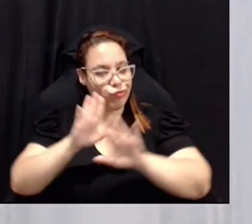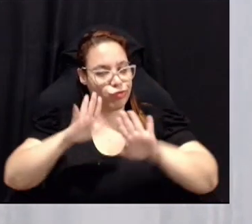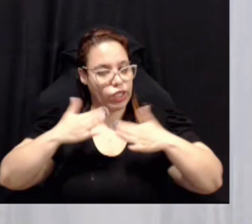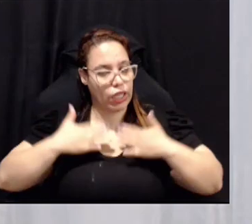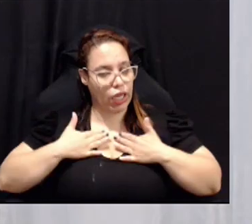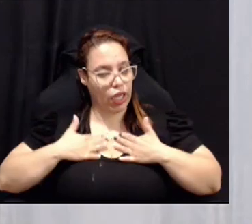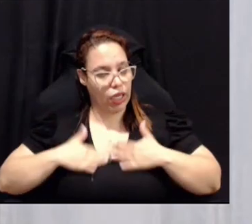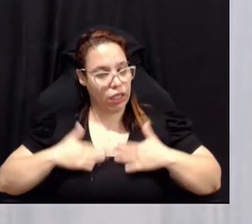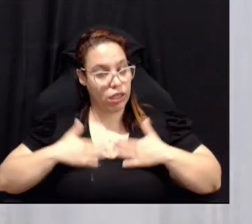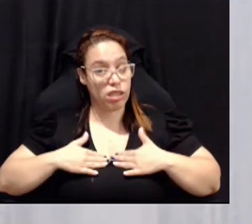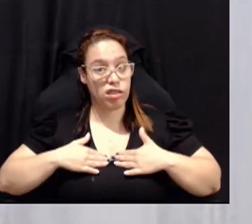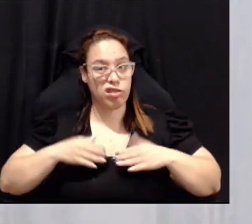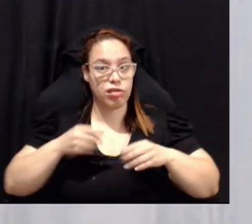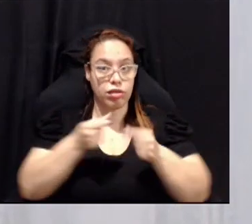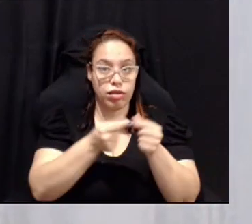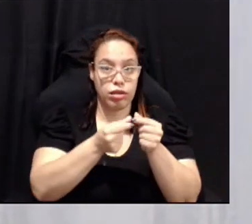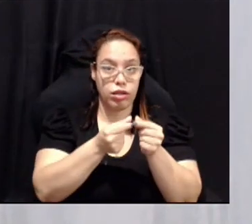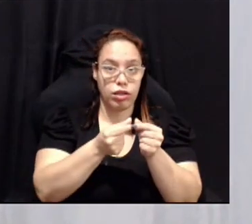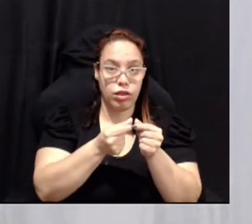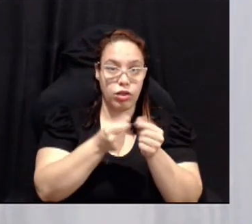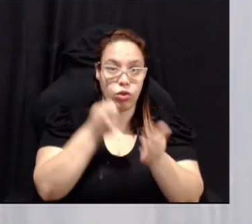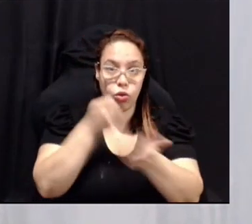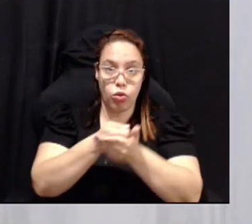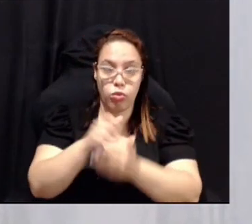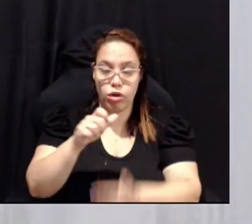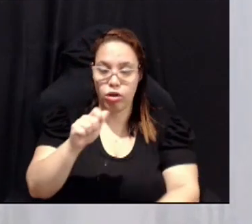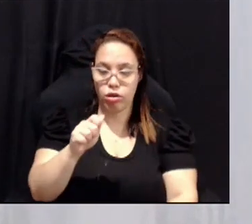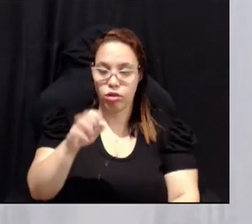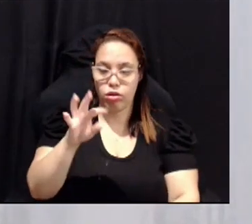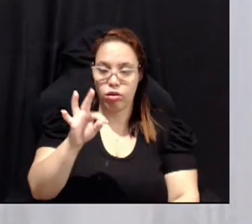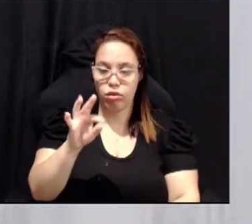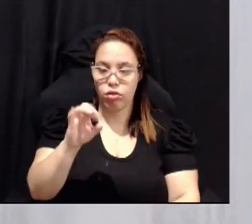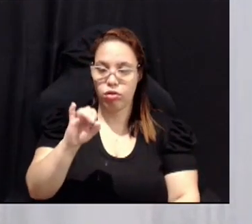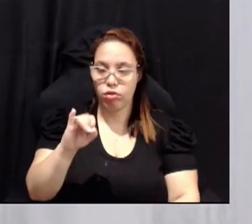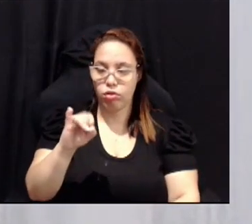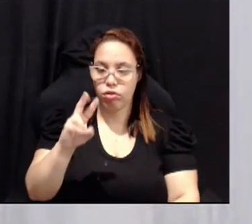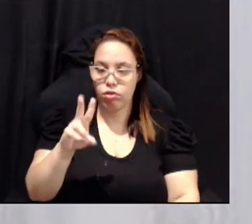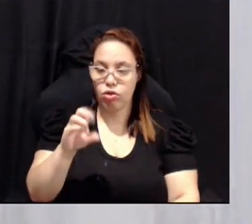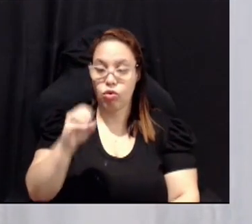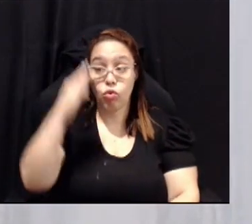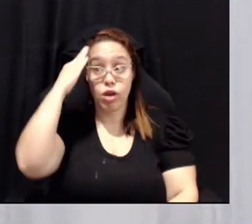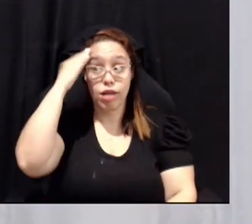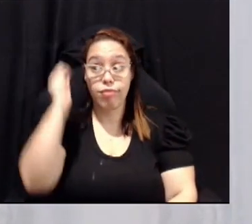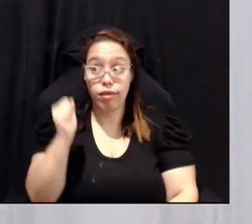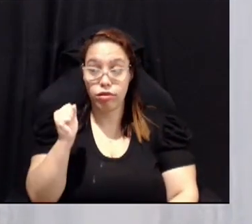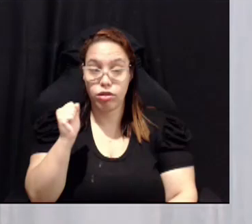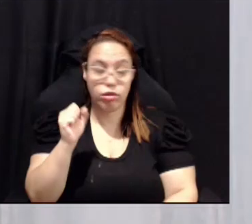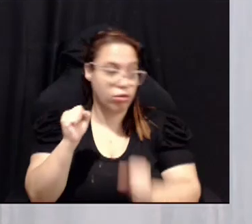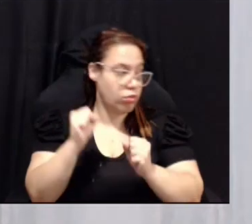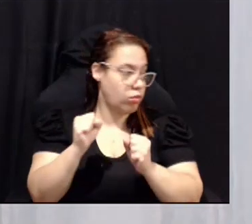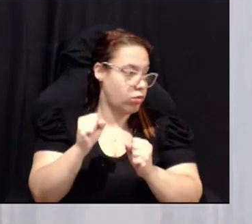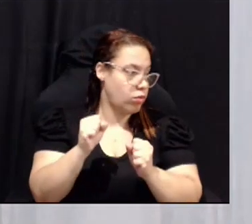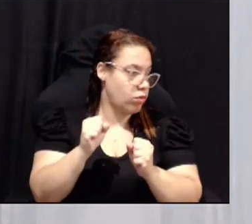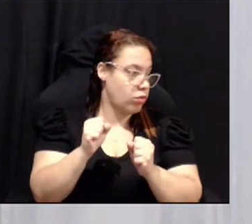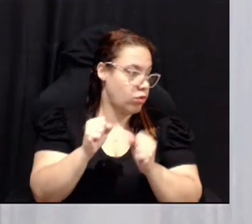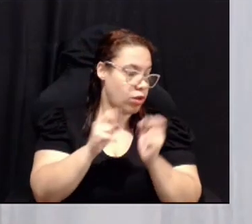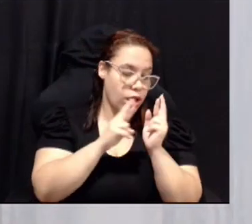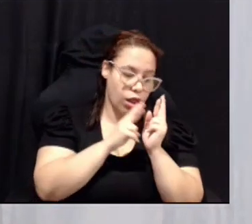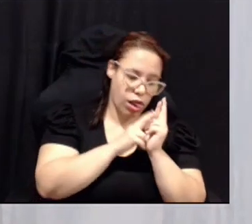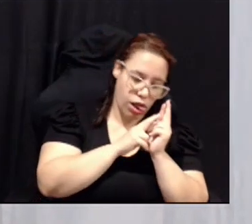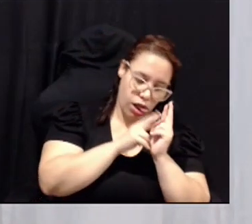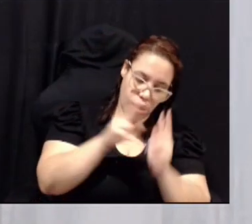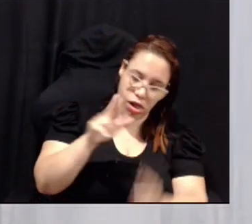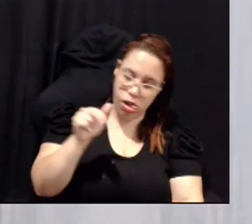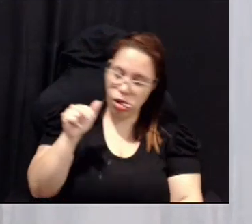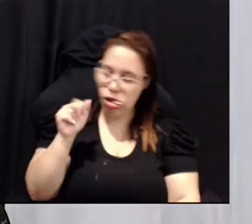no mercado e compre um ativo que você entende, né? E que vai deixar você dormir. Nunca compre um ativo